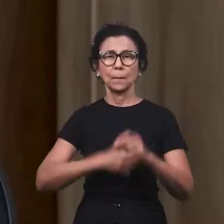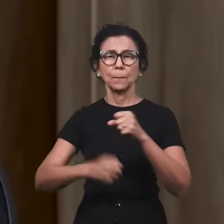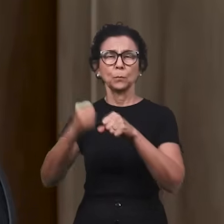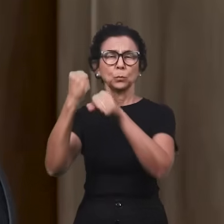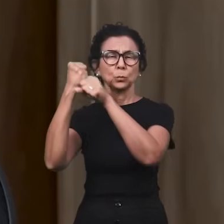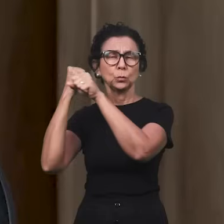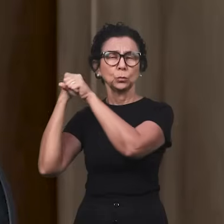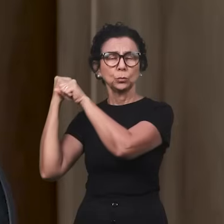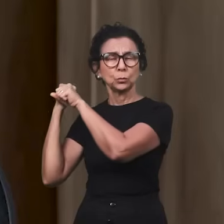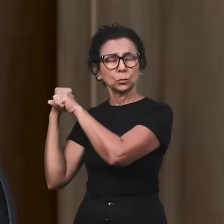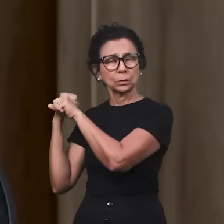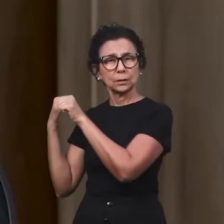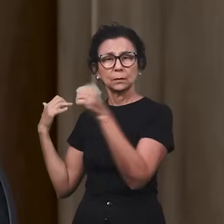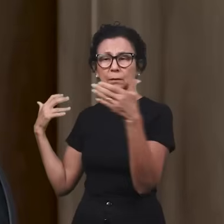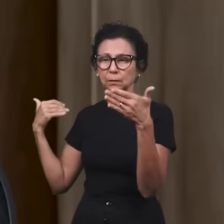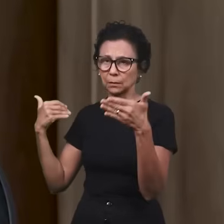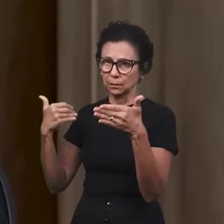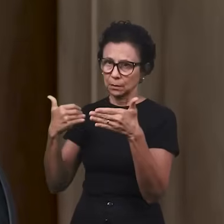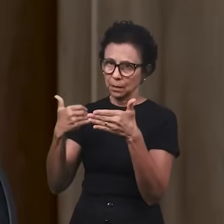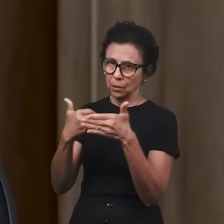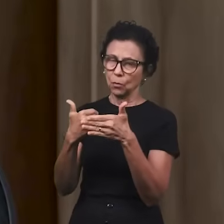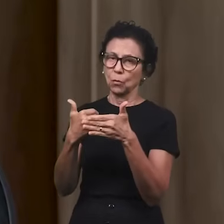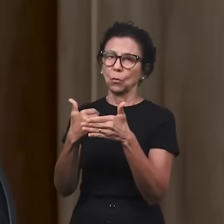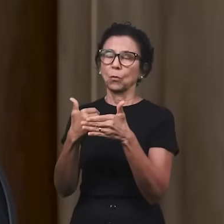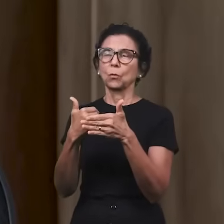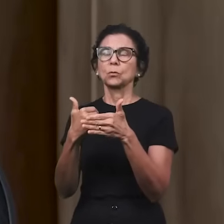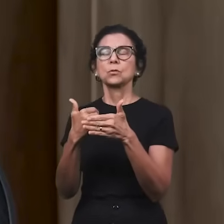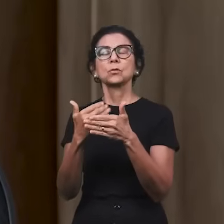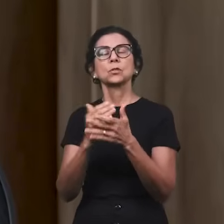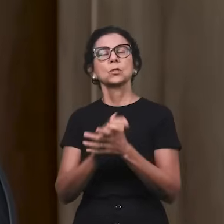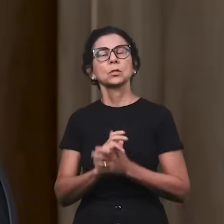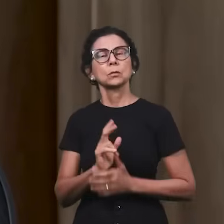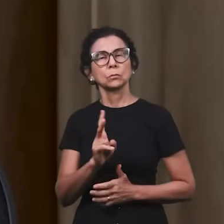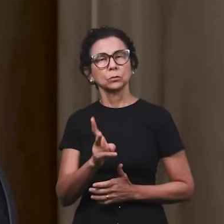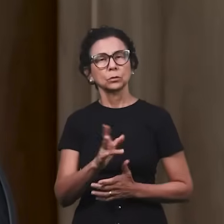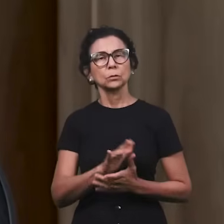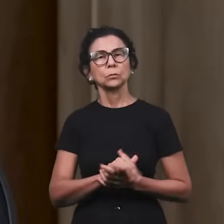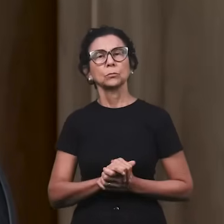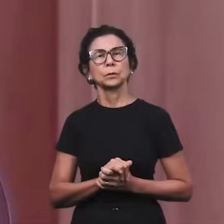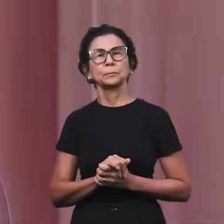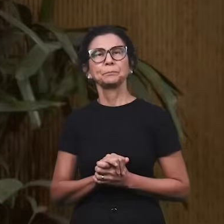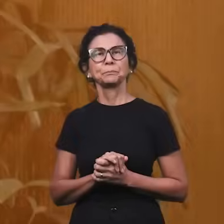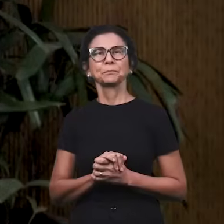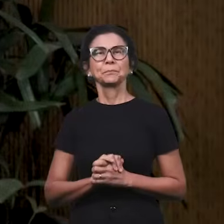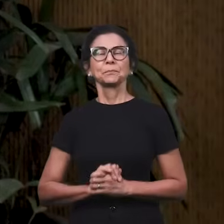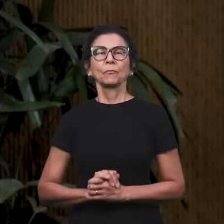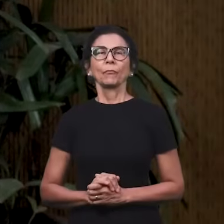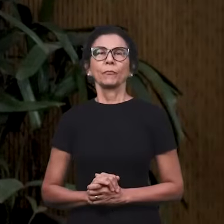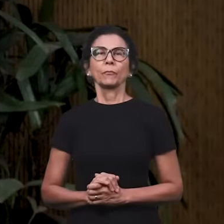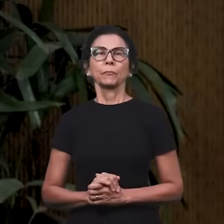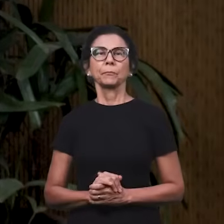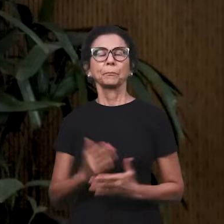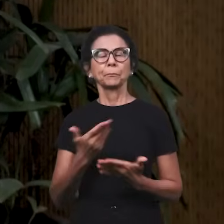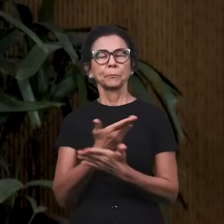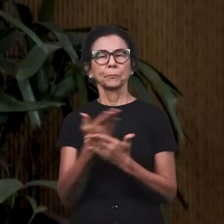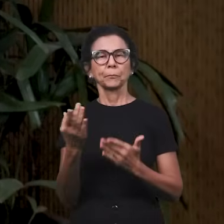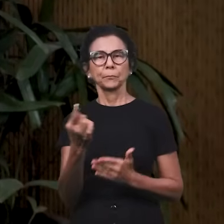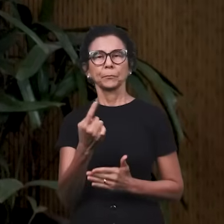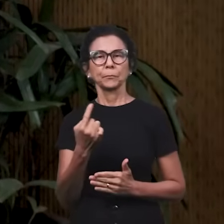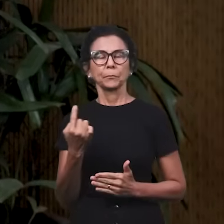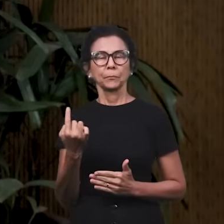anos, mas que permanece como uma orientação segura do Senhor para as nossas famílias. Eu quero saudar a todos os